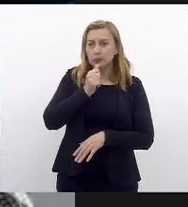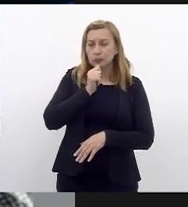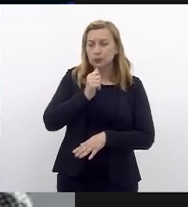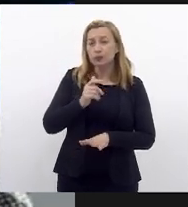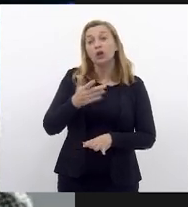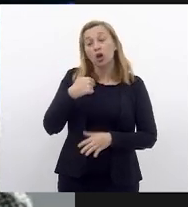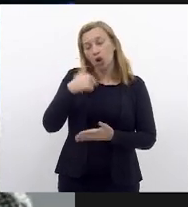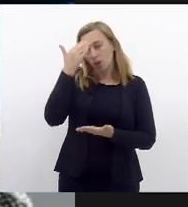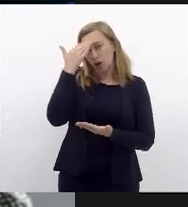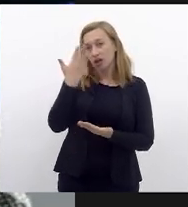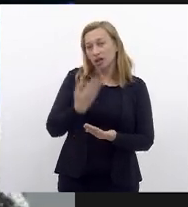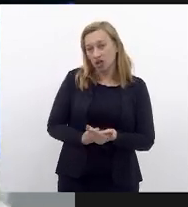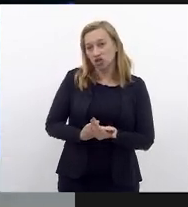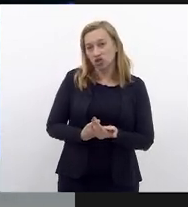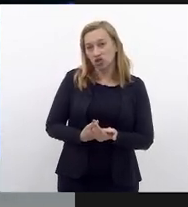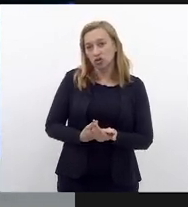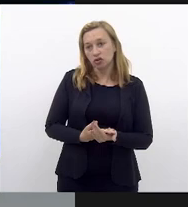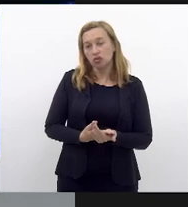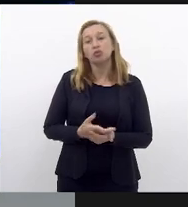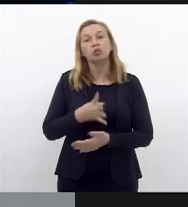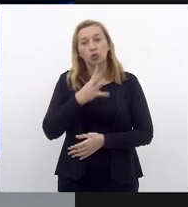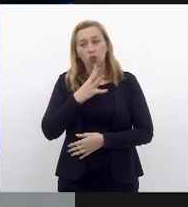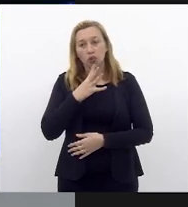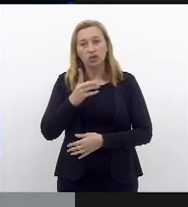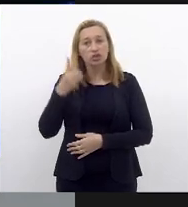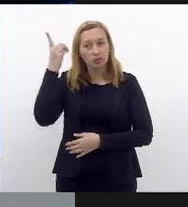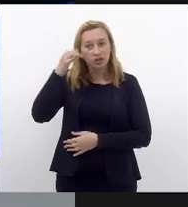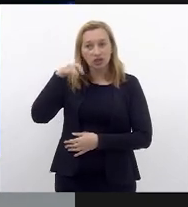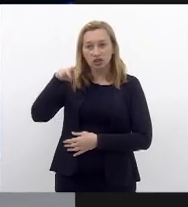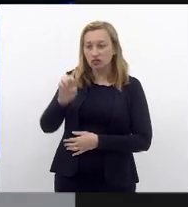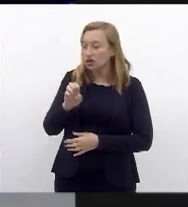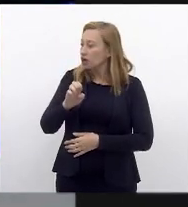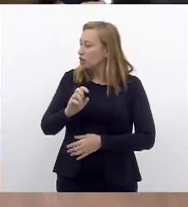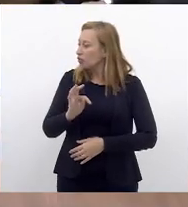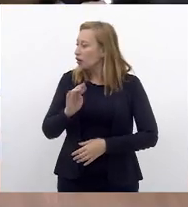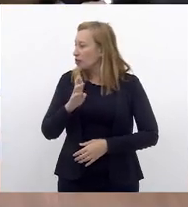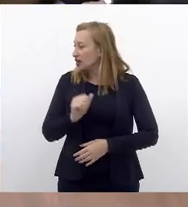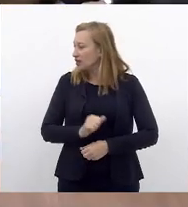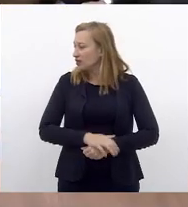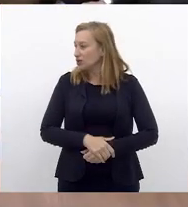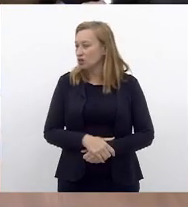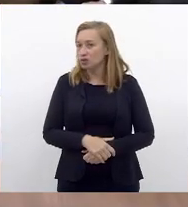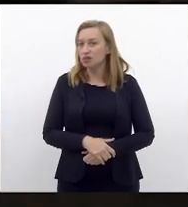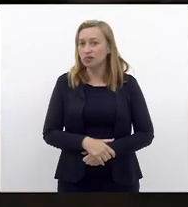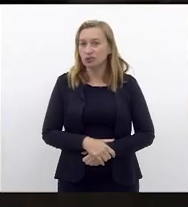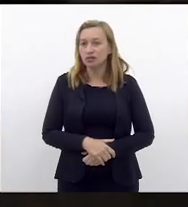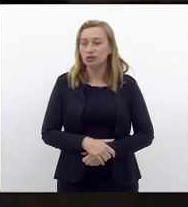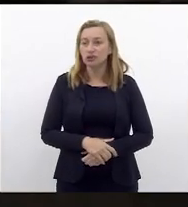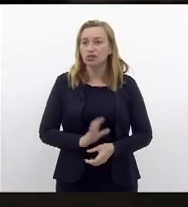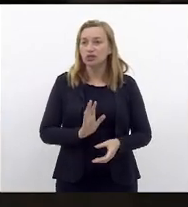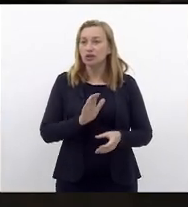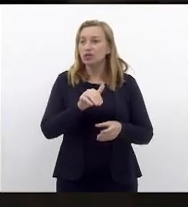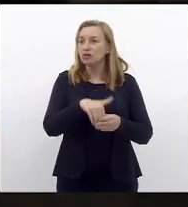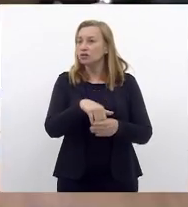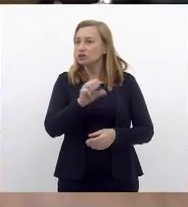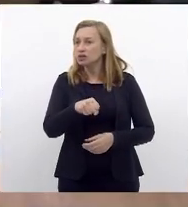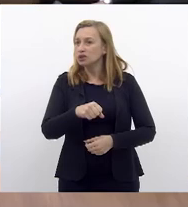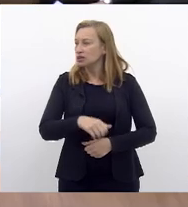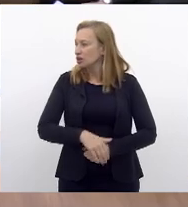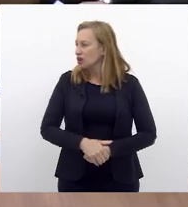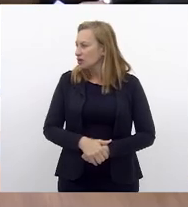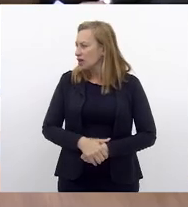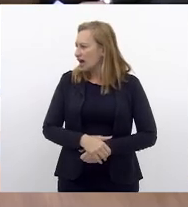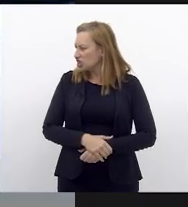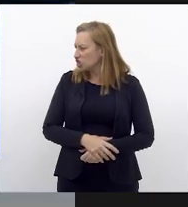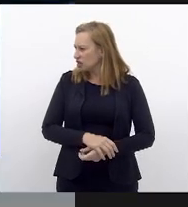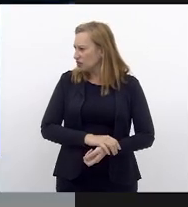acredito, pelo que eu conheço o deputado Alexandre Freitas. Seu voto, deputado, é sim? O meu